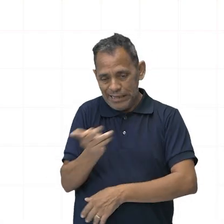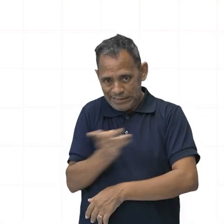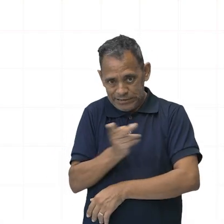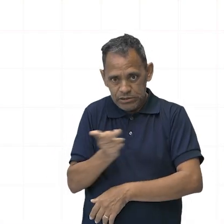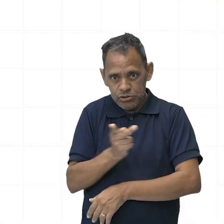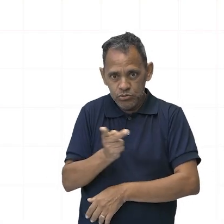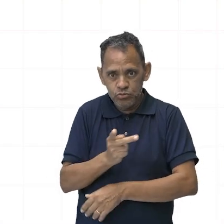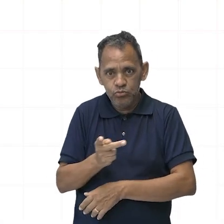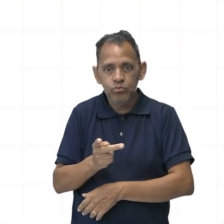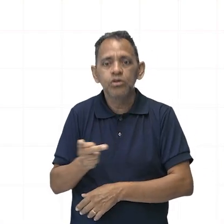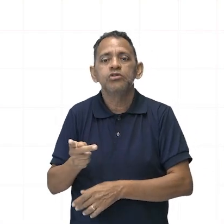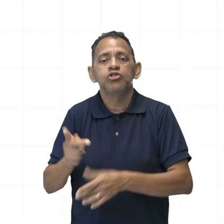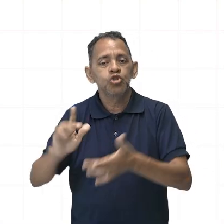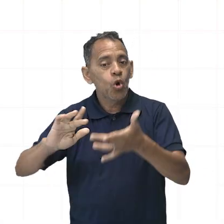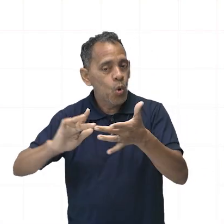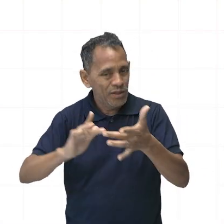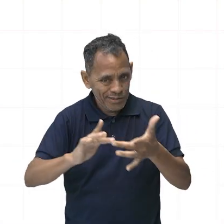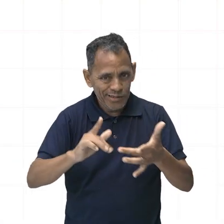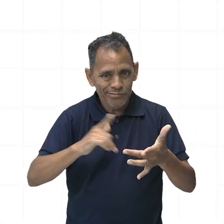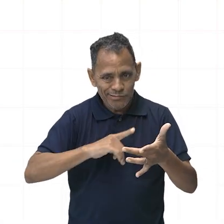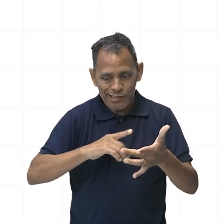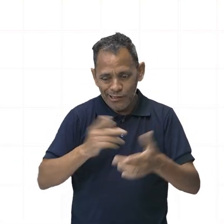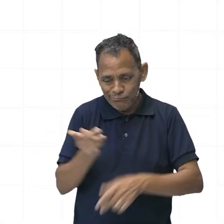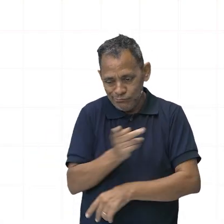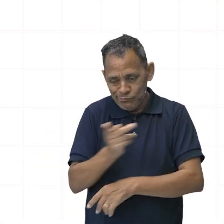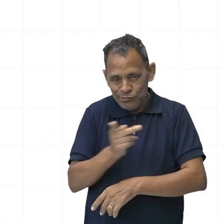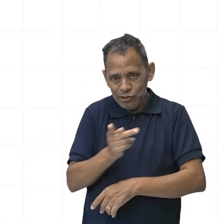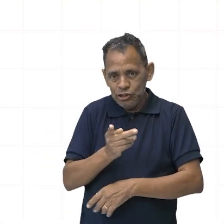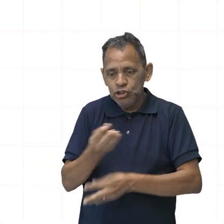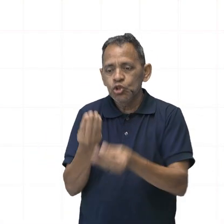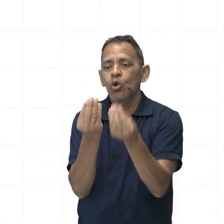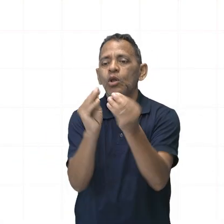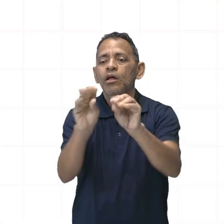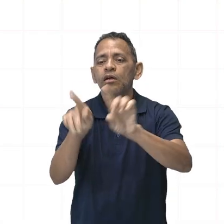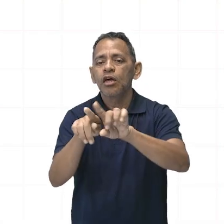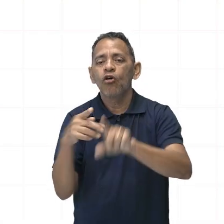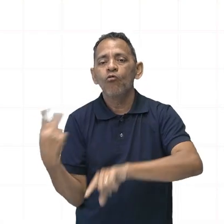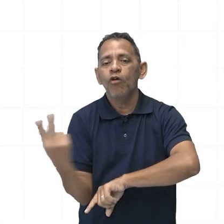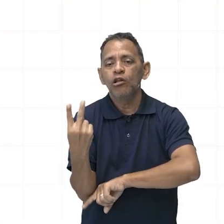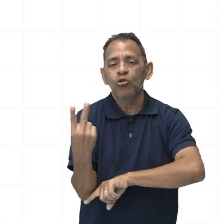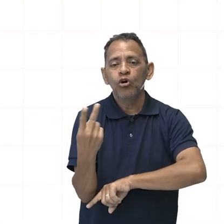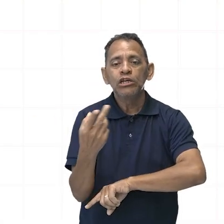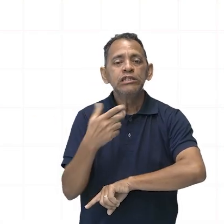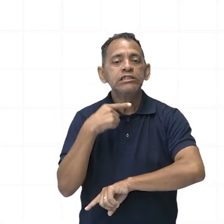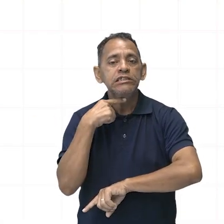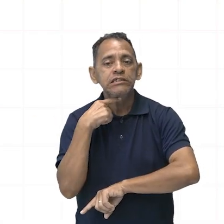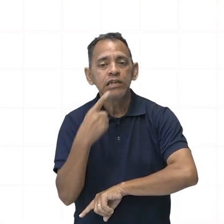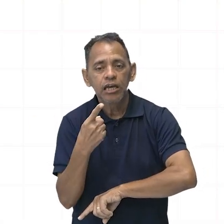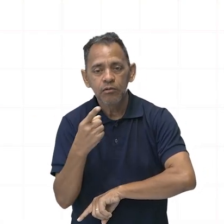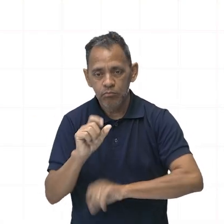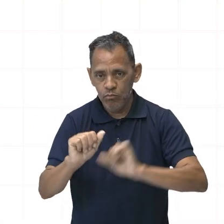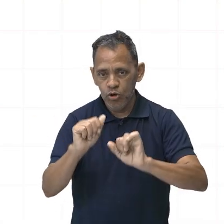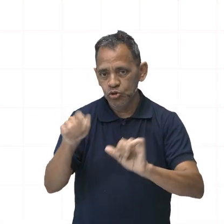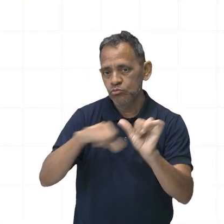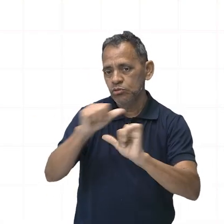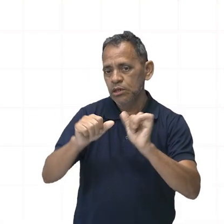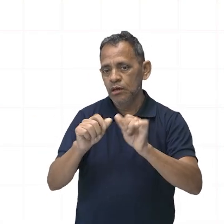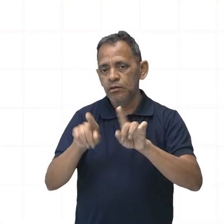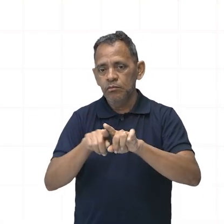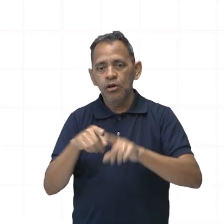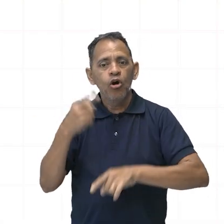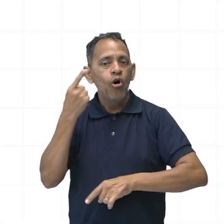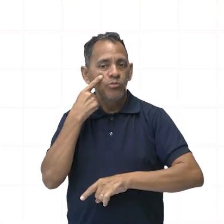vão conversar entre si, colocando determinado valor e ninguém vai poder mudar aquele valor. A gente observa muito nos postos